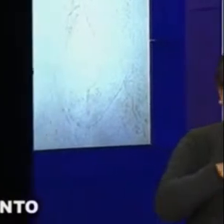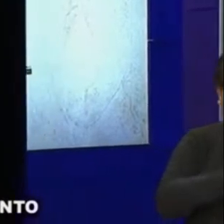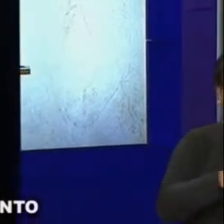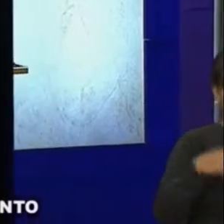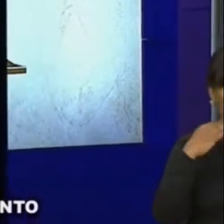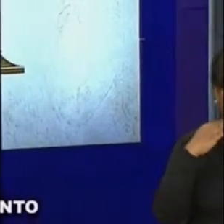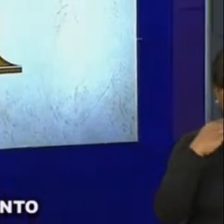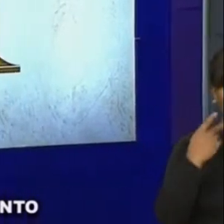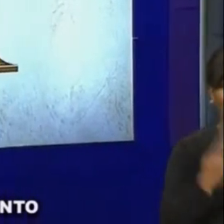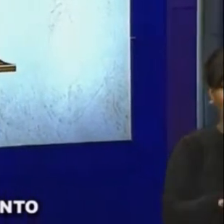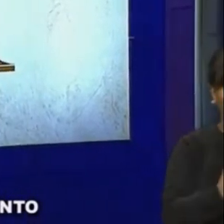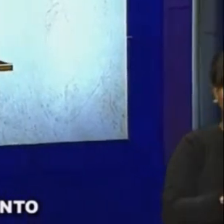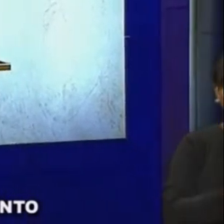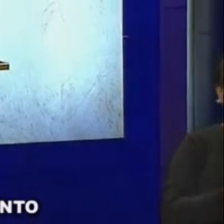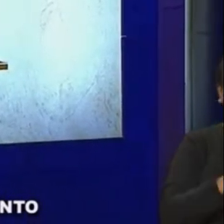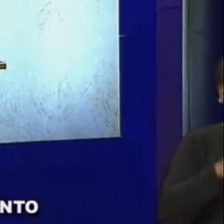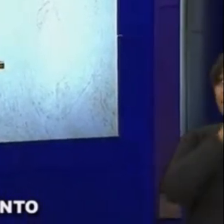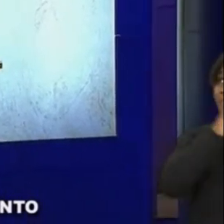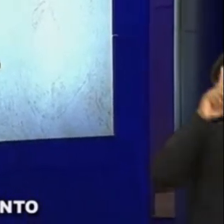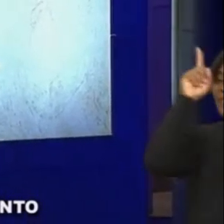mas